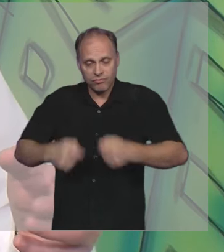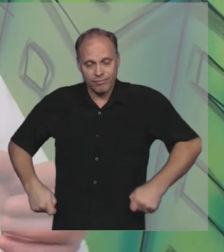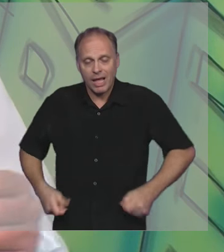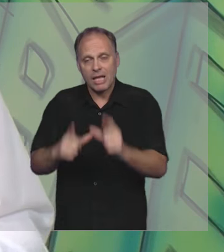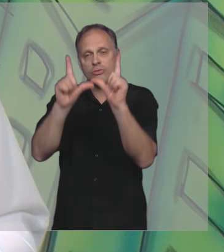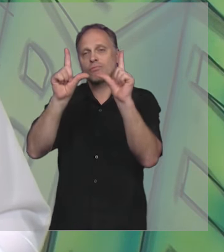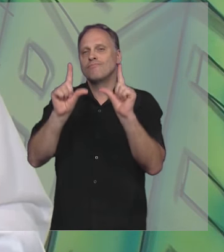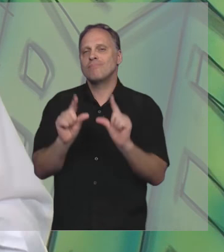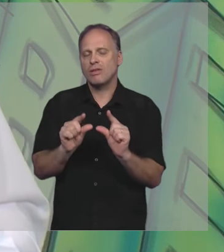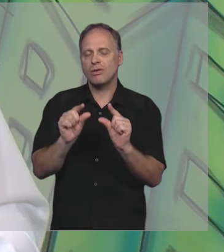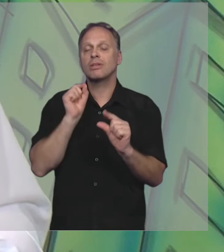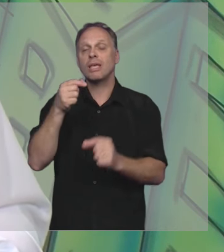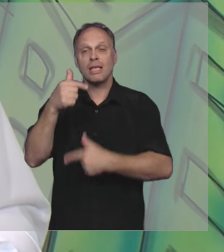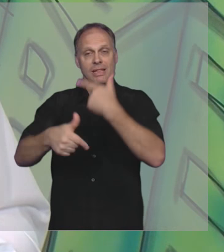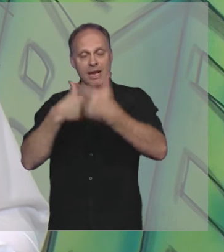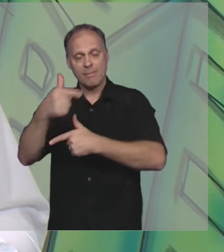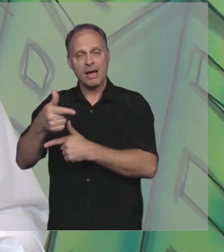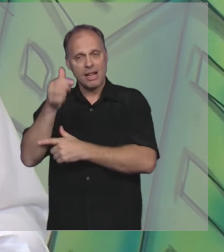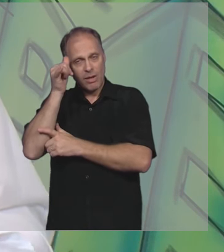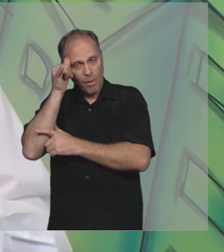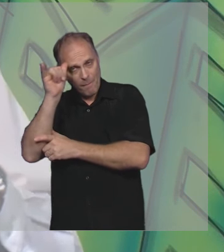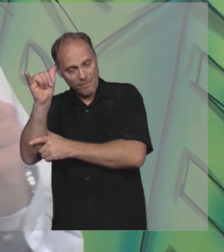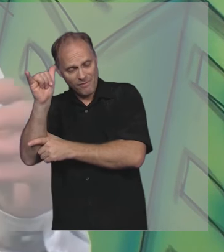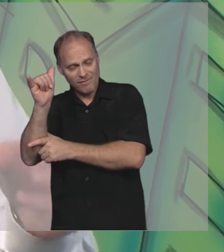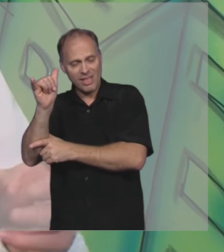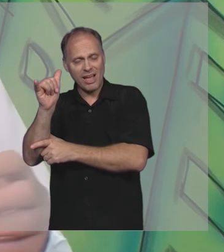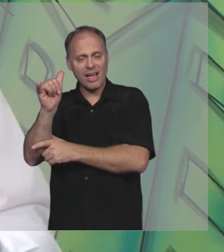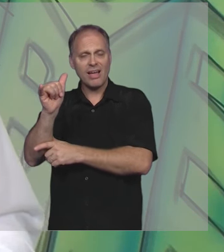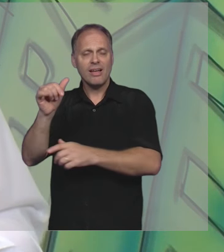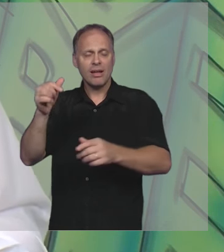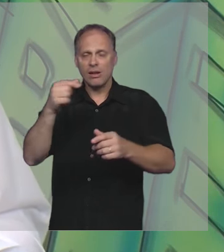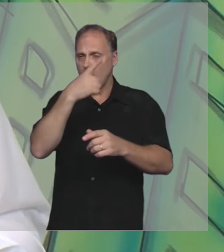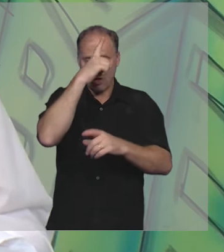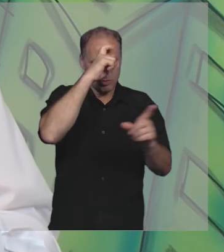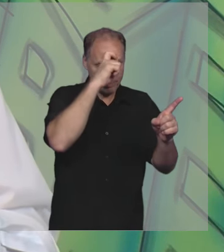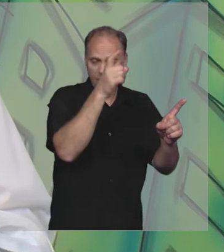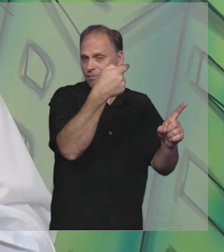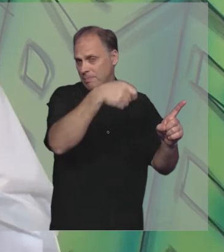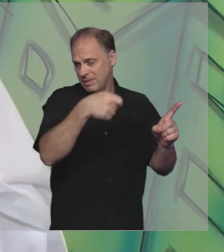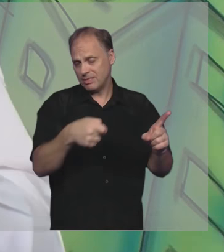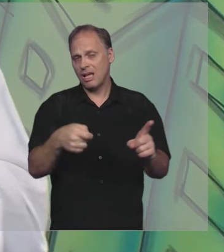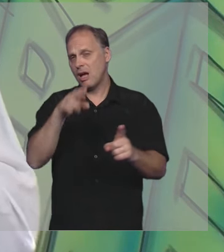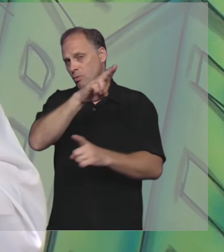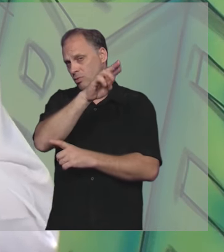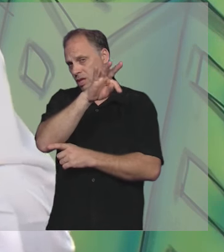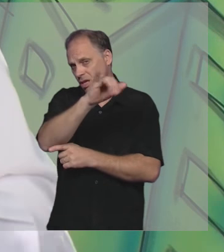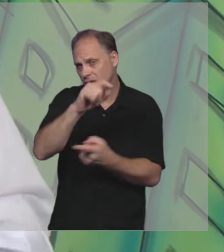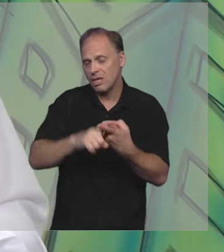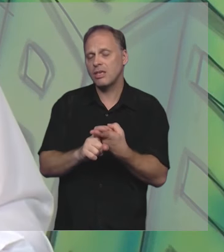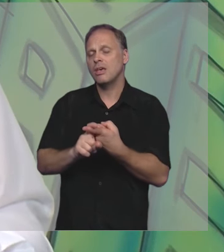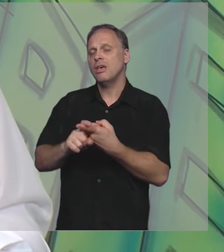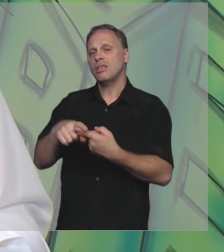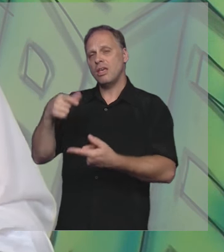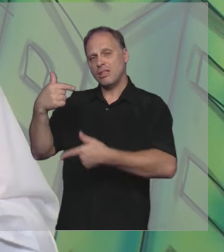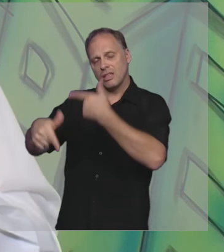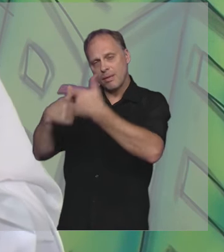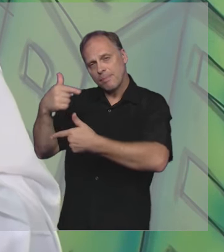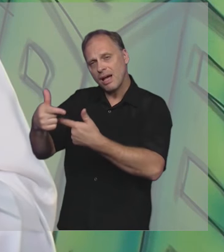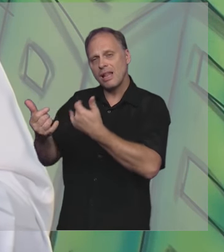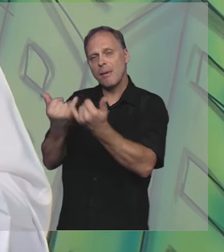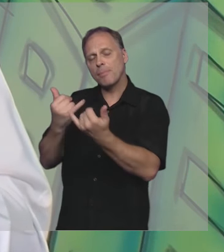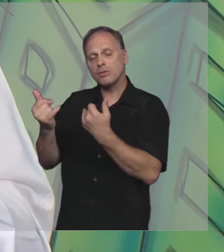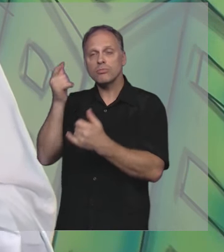custeio melhor. Então, quem trabalha hoje com prevenção, ele vai evitar uma internação numa UTI. Quem trabalha numa formação,